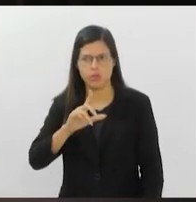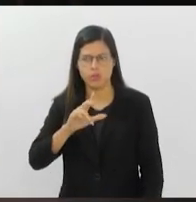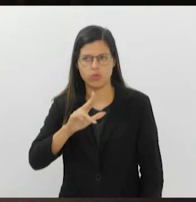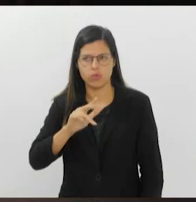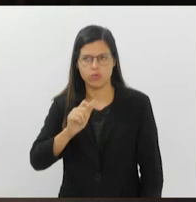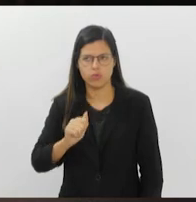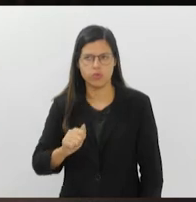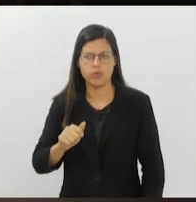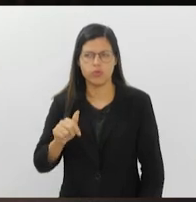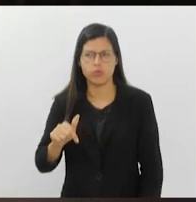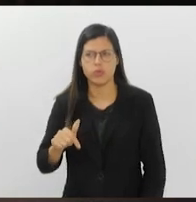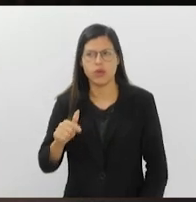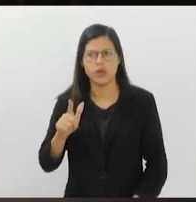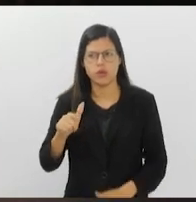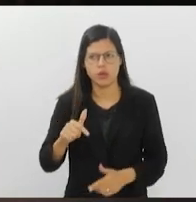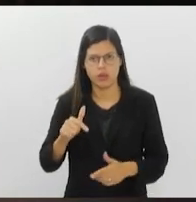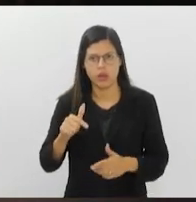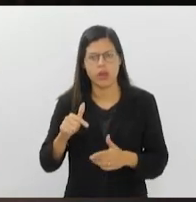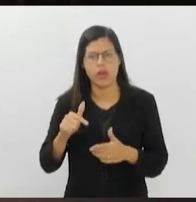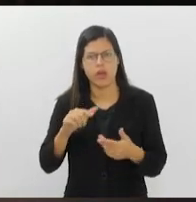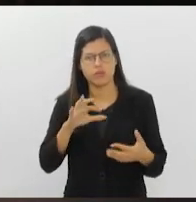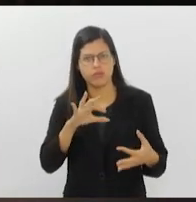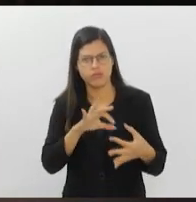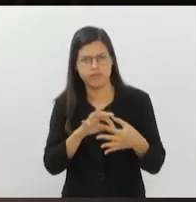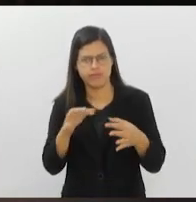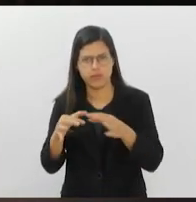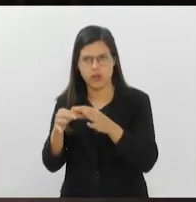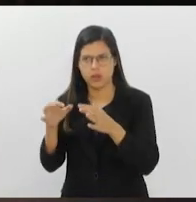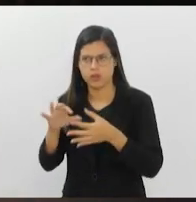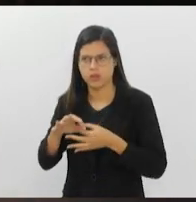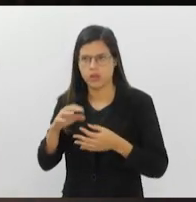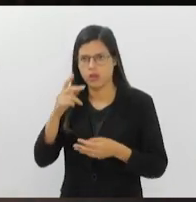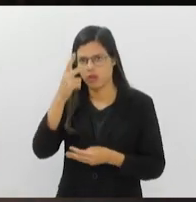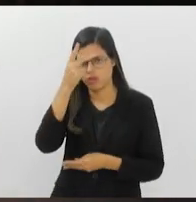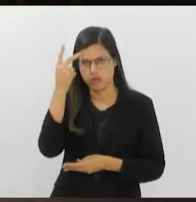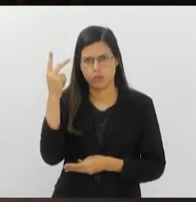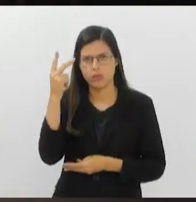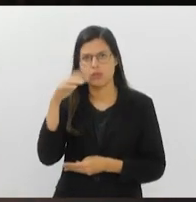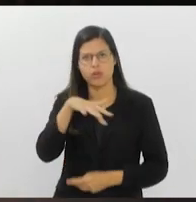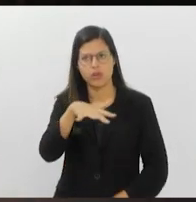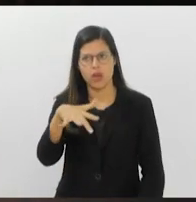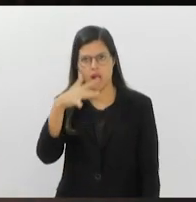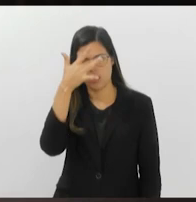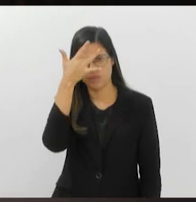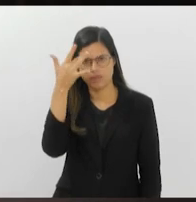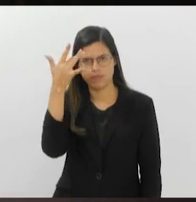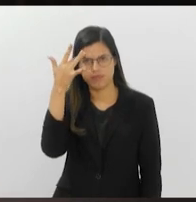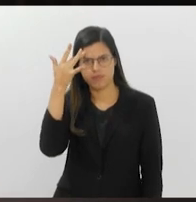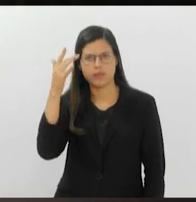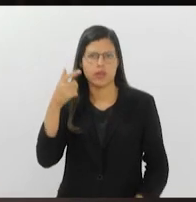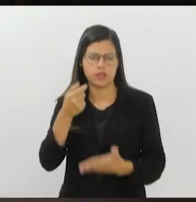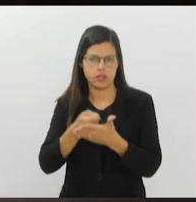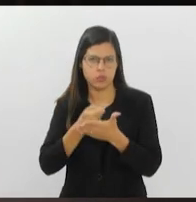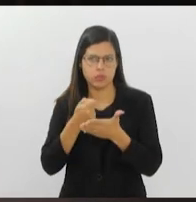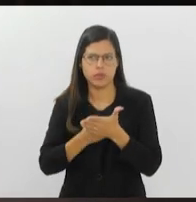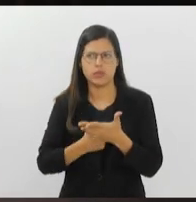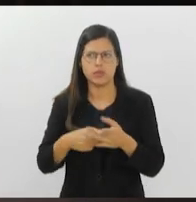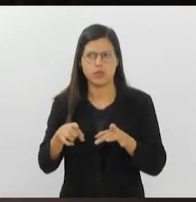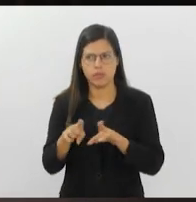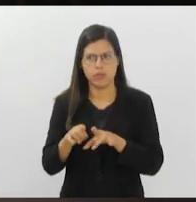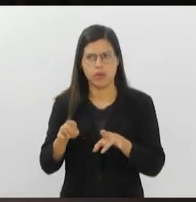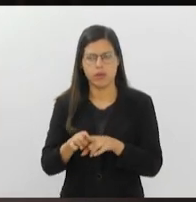articulação nacional de usuários e usuárias da saúde mental, da luta antimanicomial,